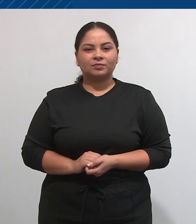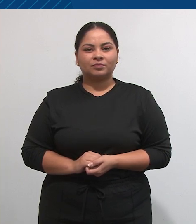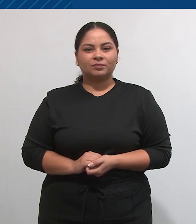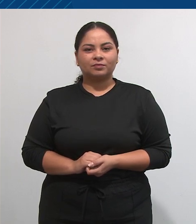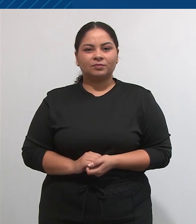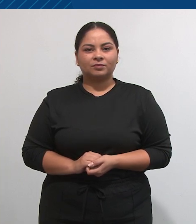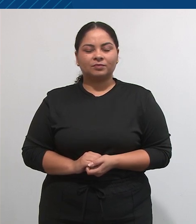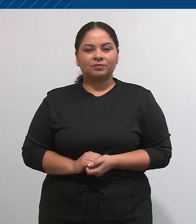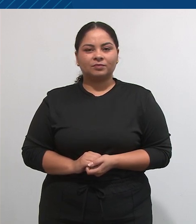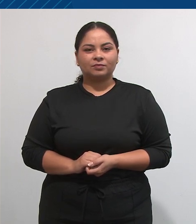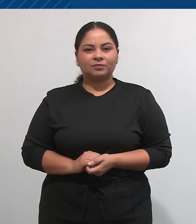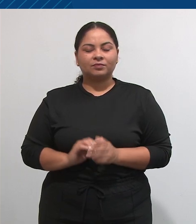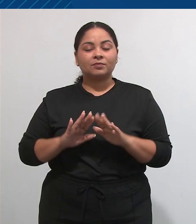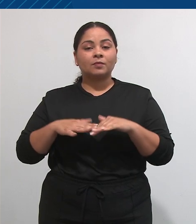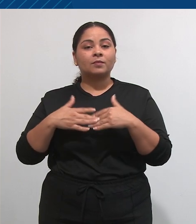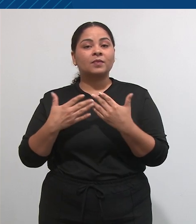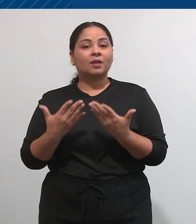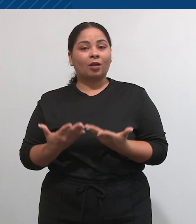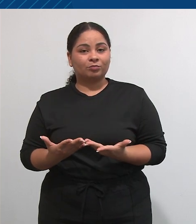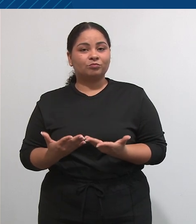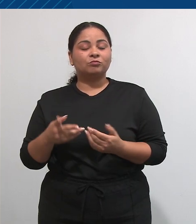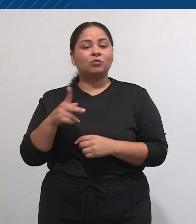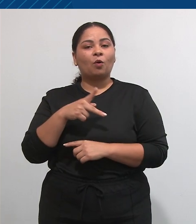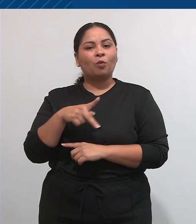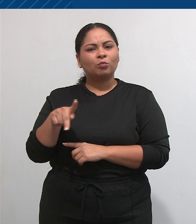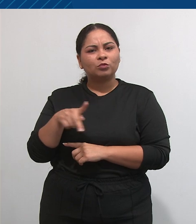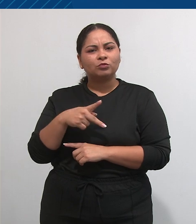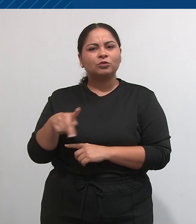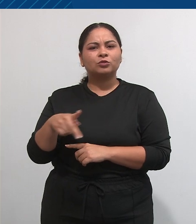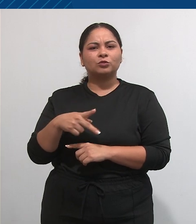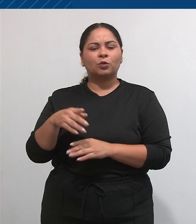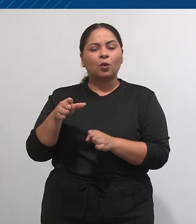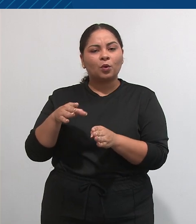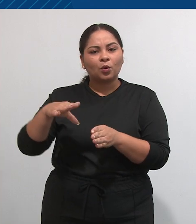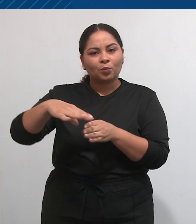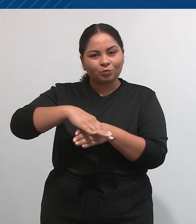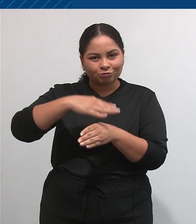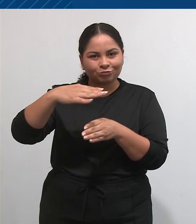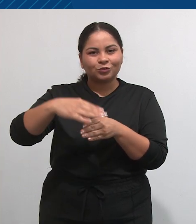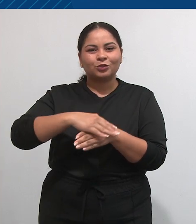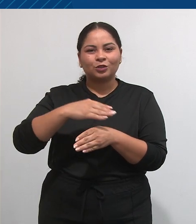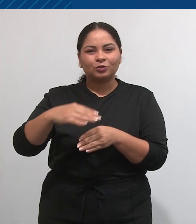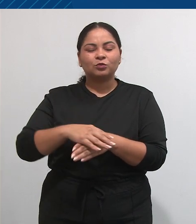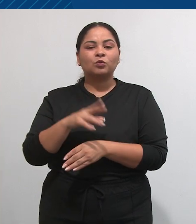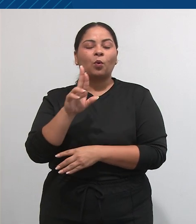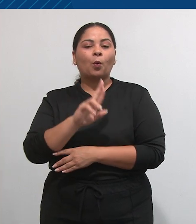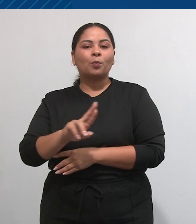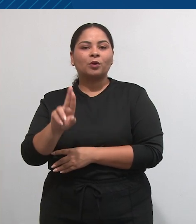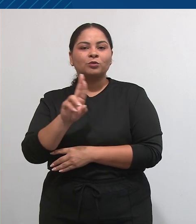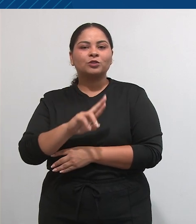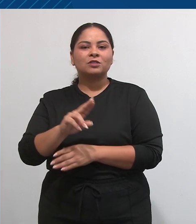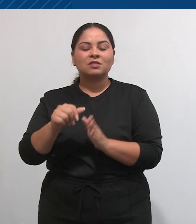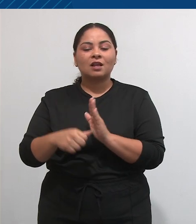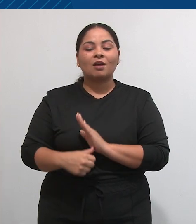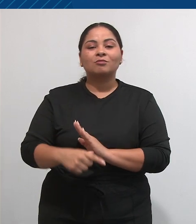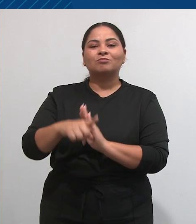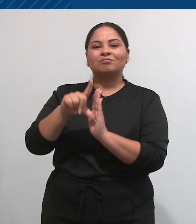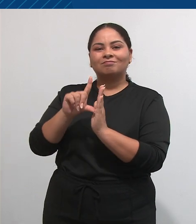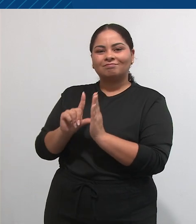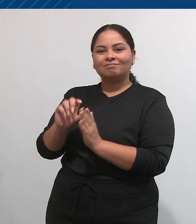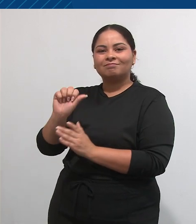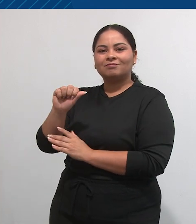Tinete, esse assunto tá legal que só. Então é isso. Então o professor me orientou, utiliza o termo anterioridade, porque